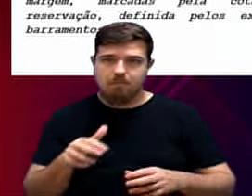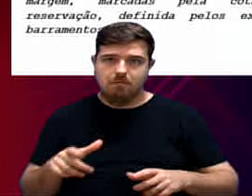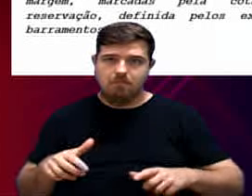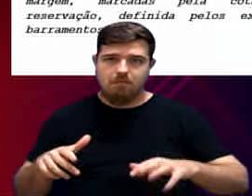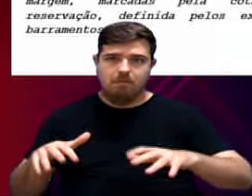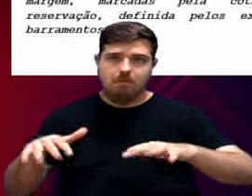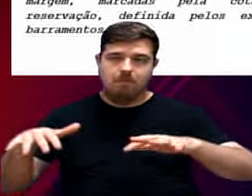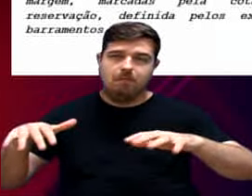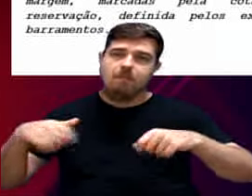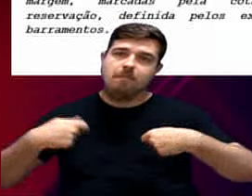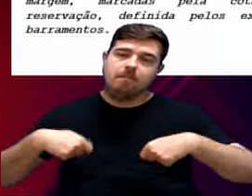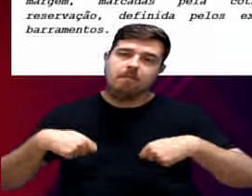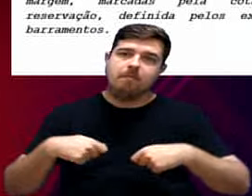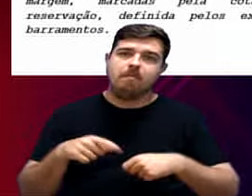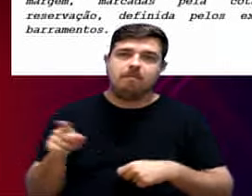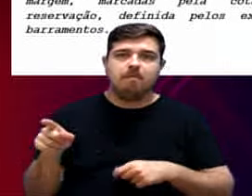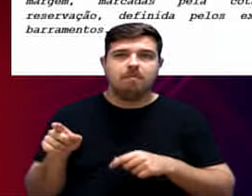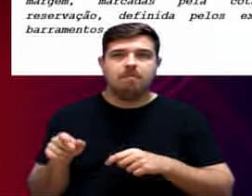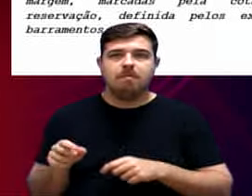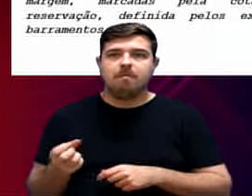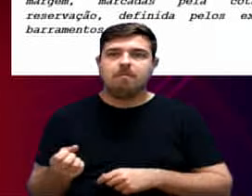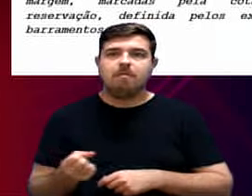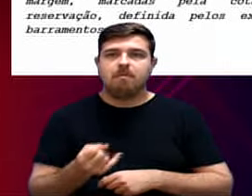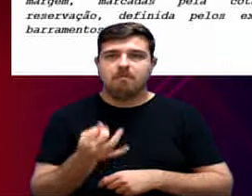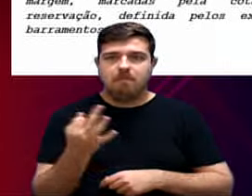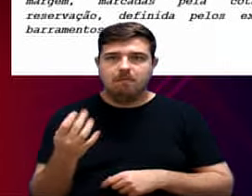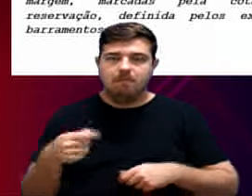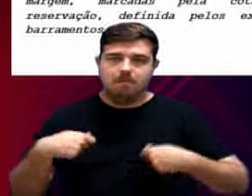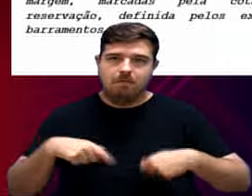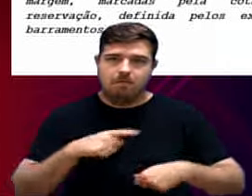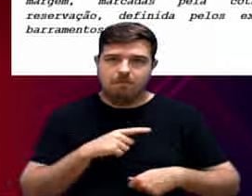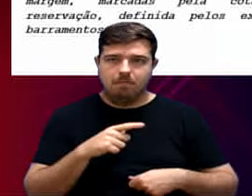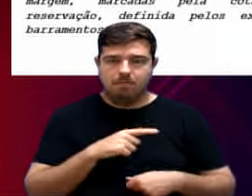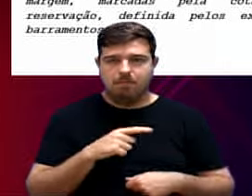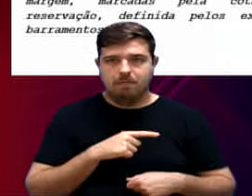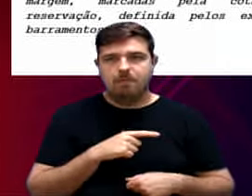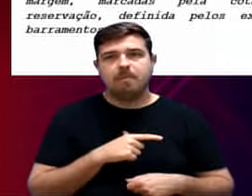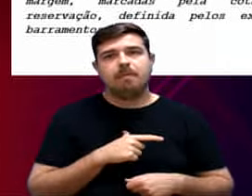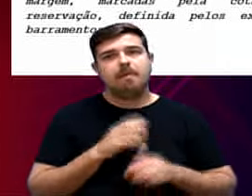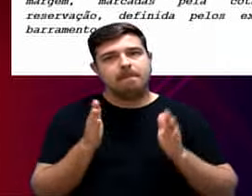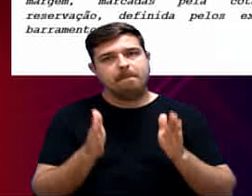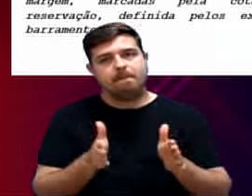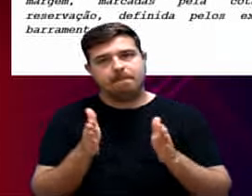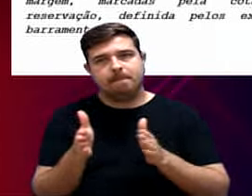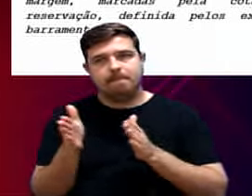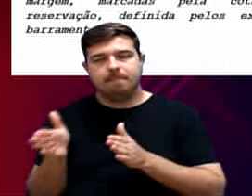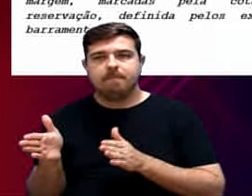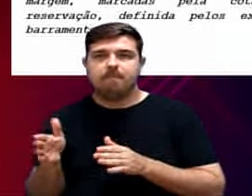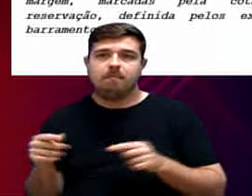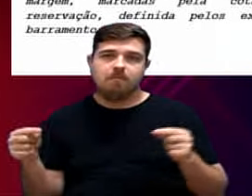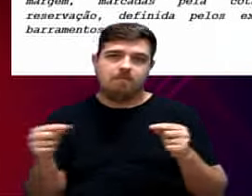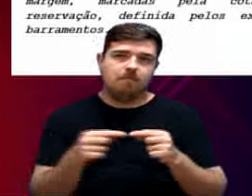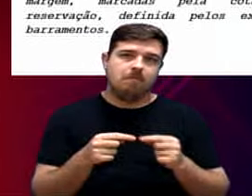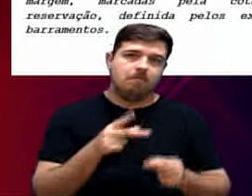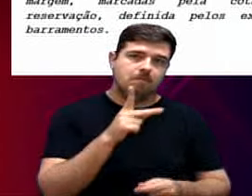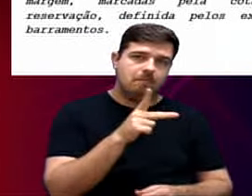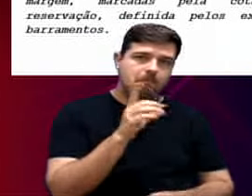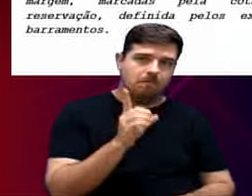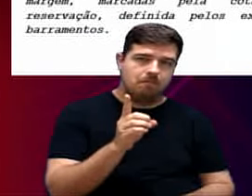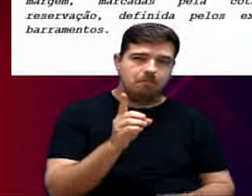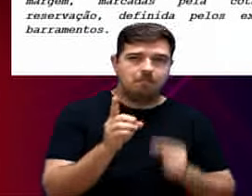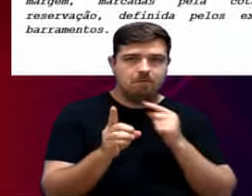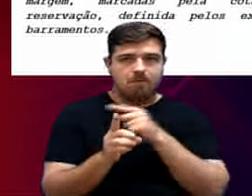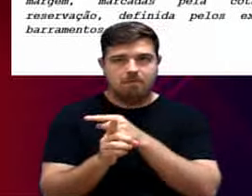ferras e castelinho e e paneminha e de acordo com o plano diretor do